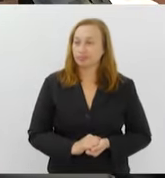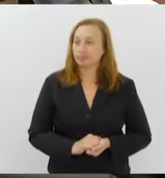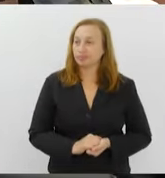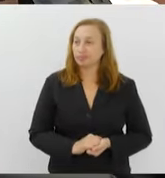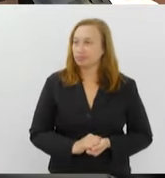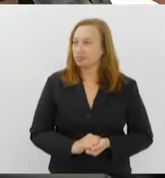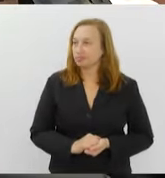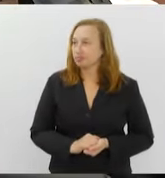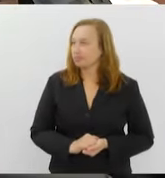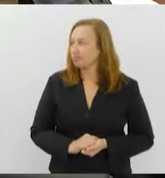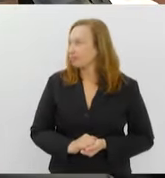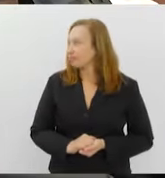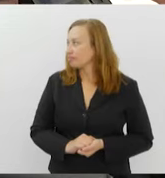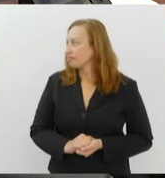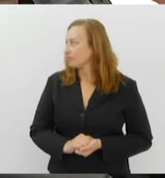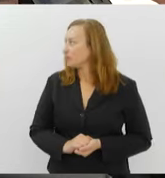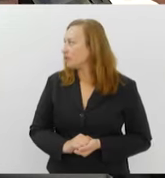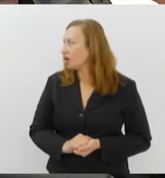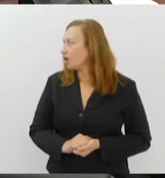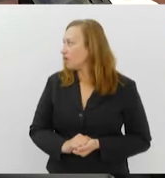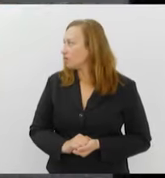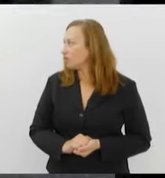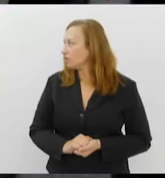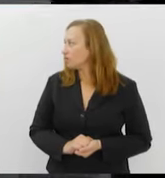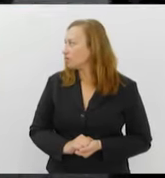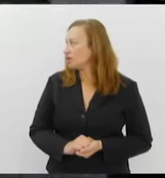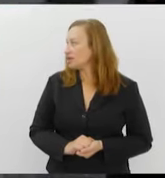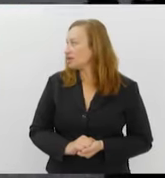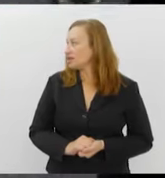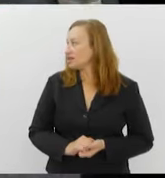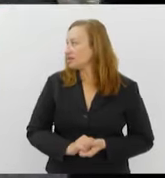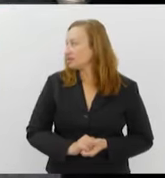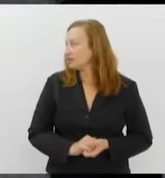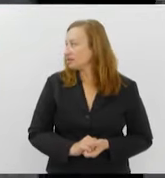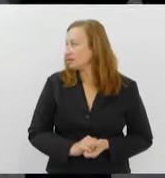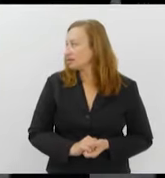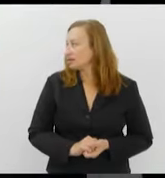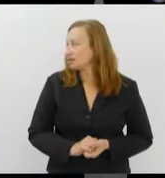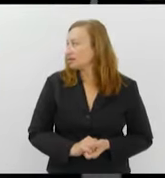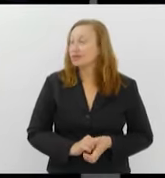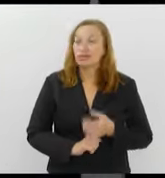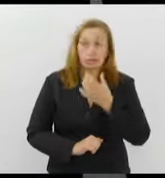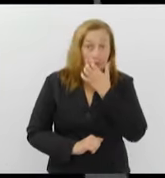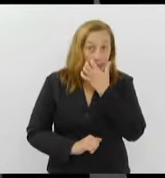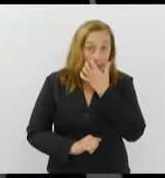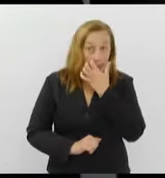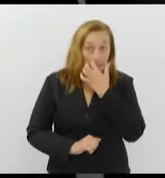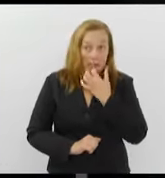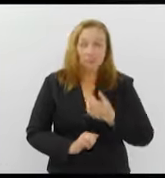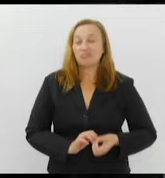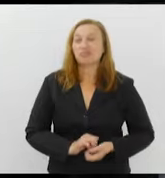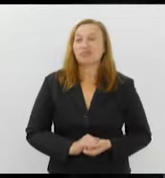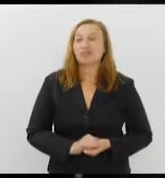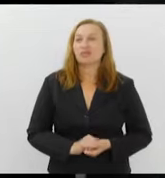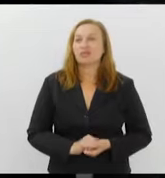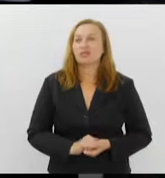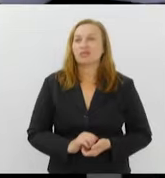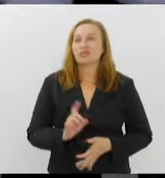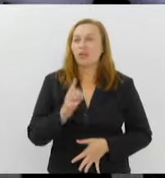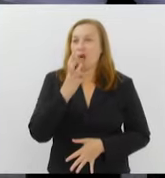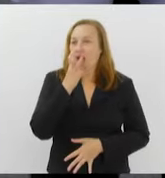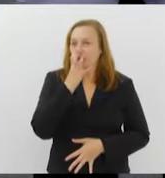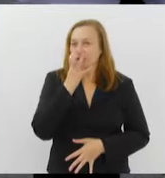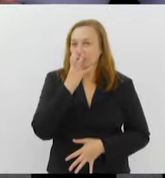Para declarar, obrigado, presidente. Obrigado, deputada Dani. Deputado Mink. Presidente, eu vou declarar não apenas porque eu admiro muito